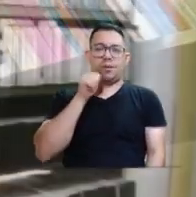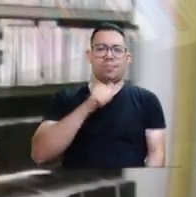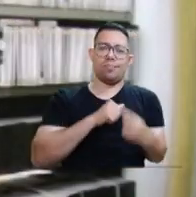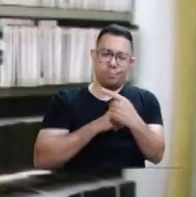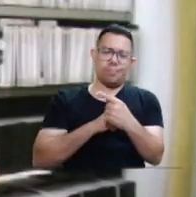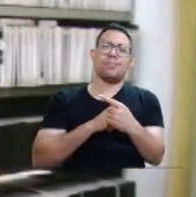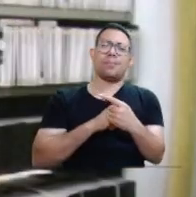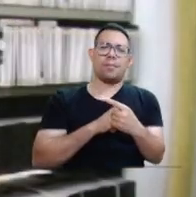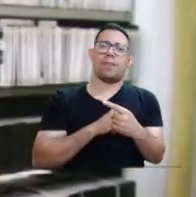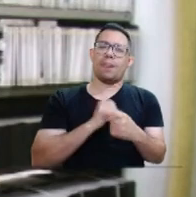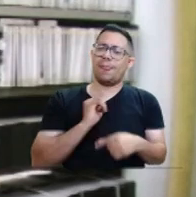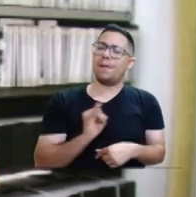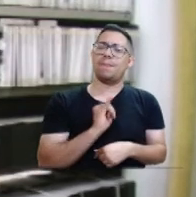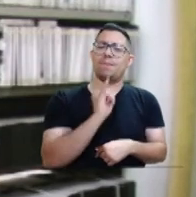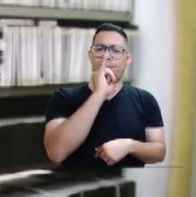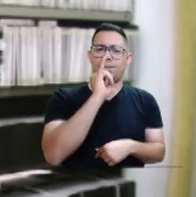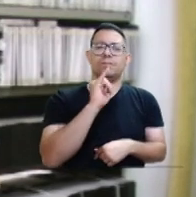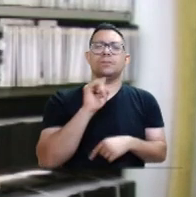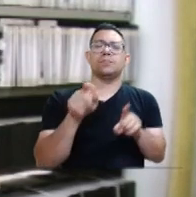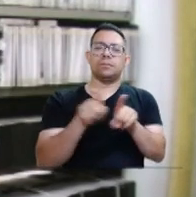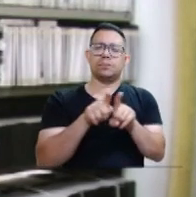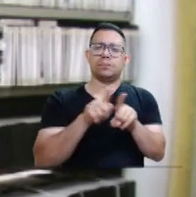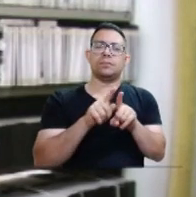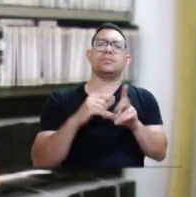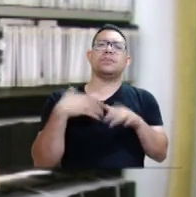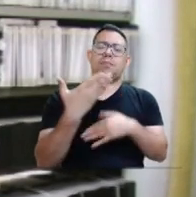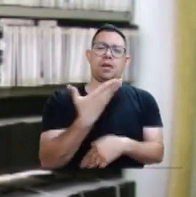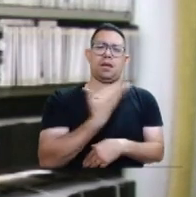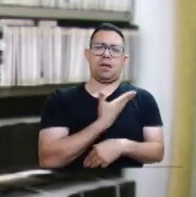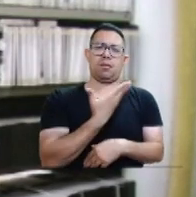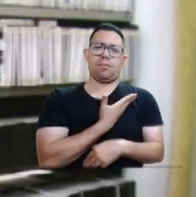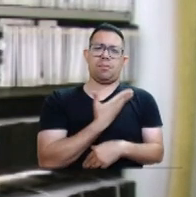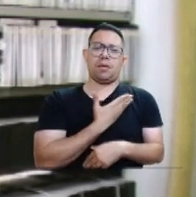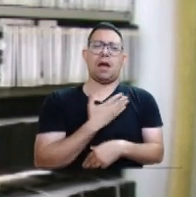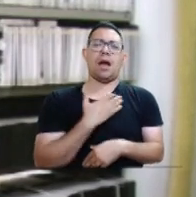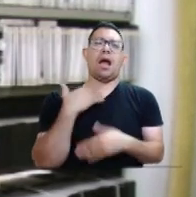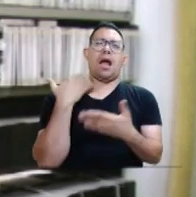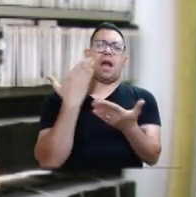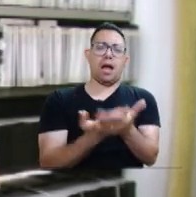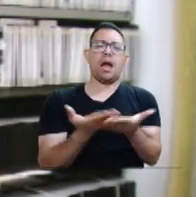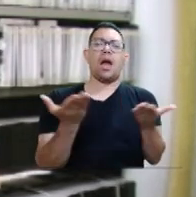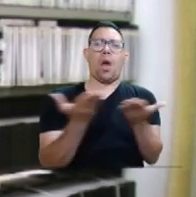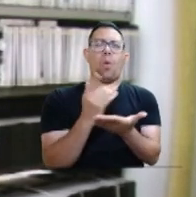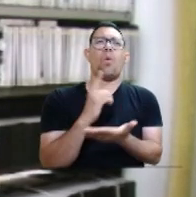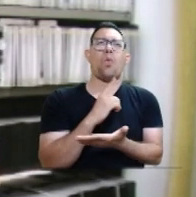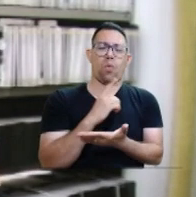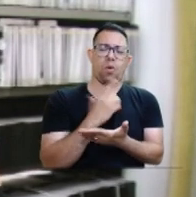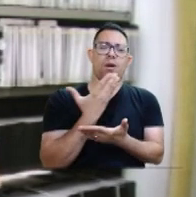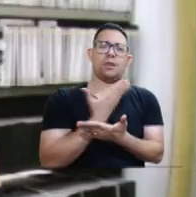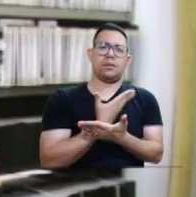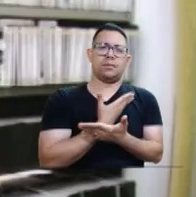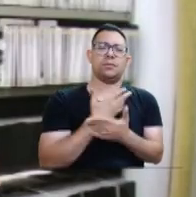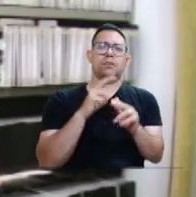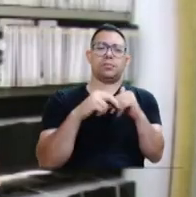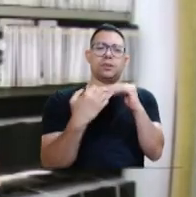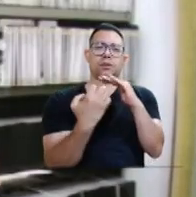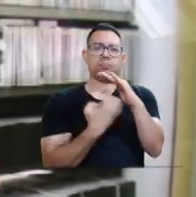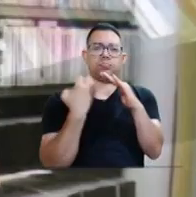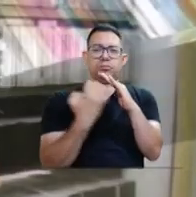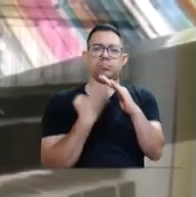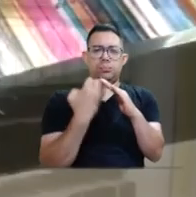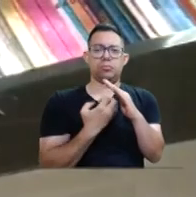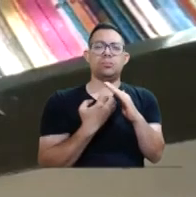o laço de afeto que mais tarde veio a se desenvolver uma amizade. Hoje ainda temos uma amizade